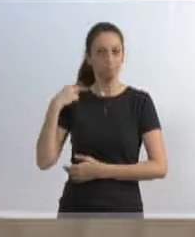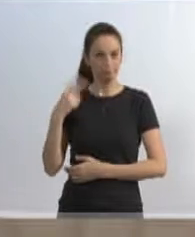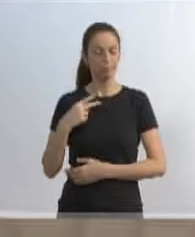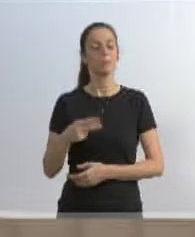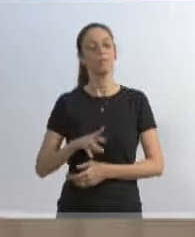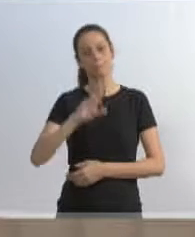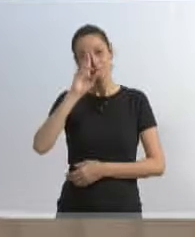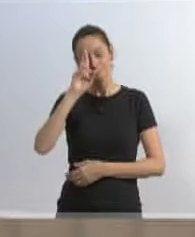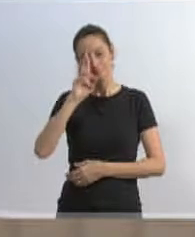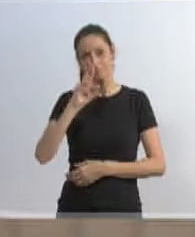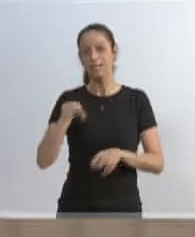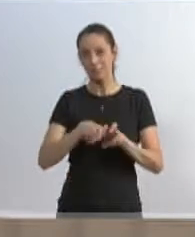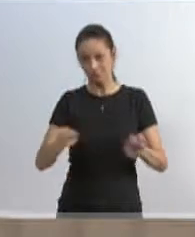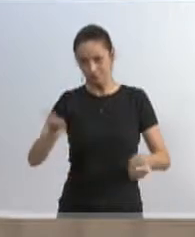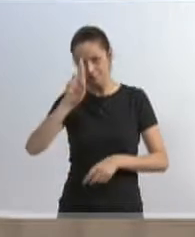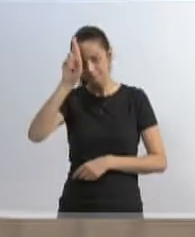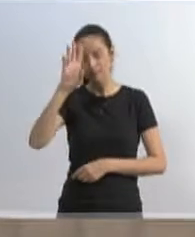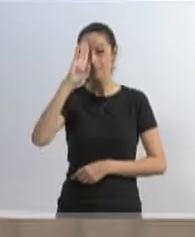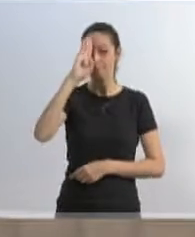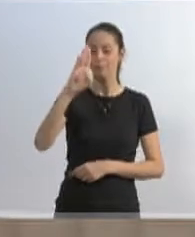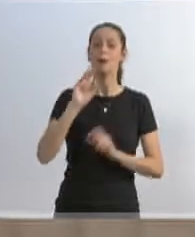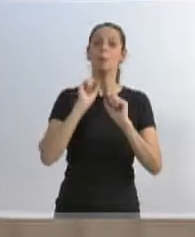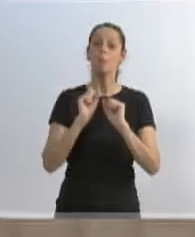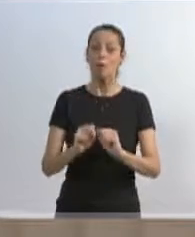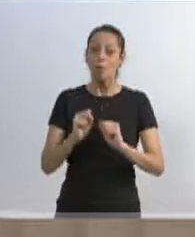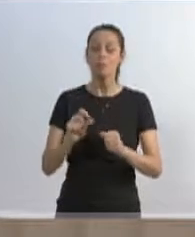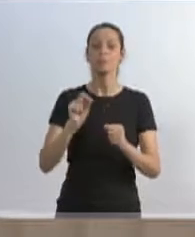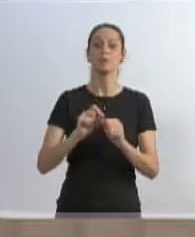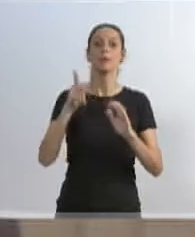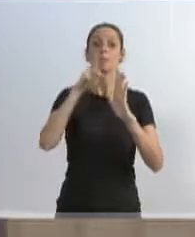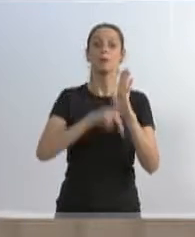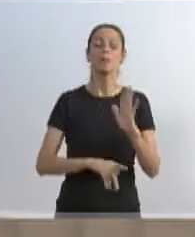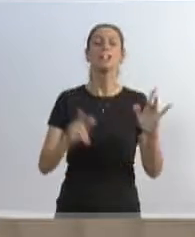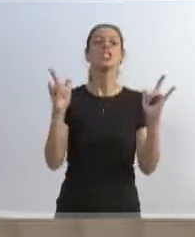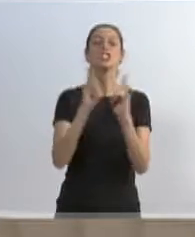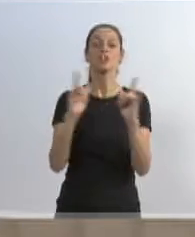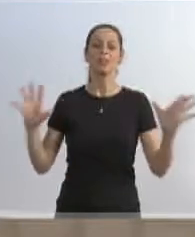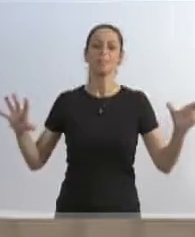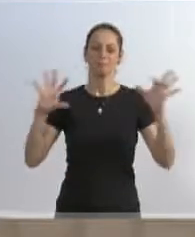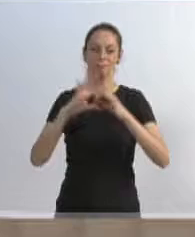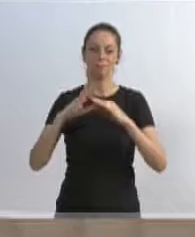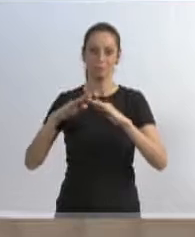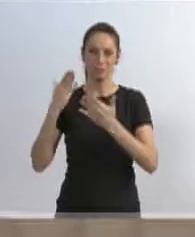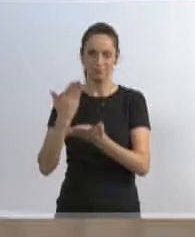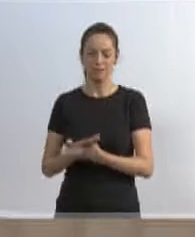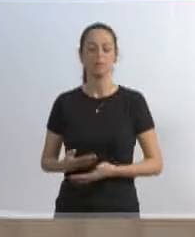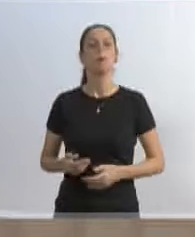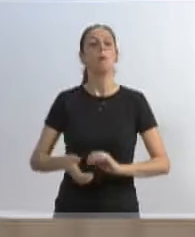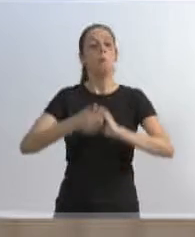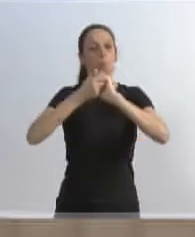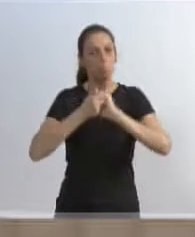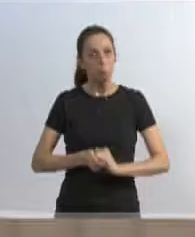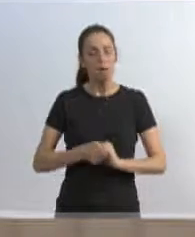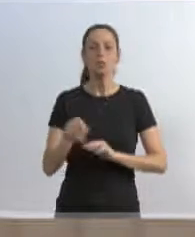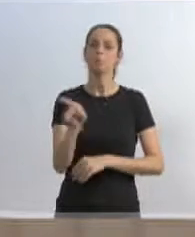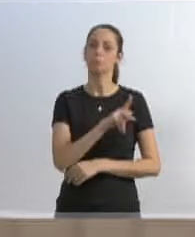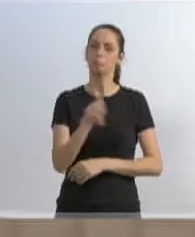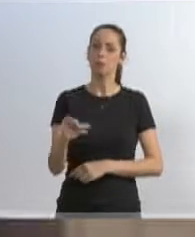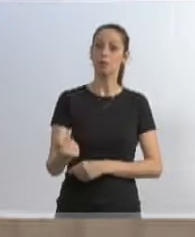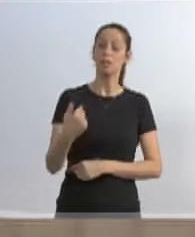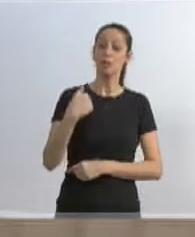mesa diretora a gente possa pensar num projeto institucional junto com as escolas e parabenizou os professores que fazem isso enquanto